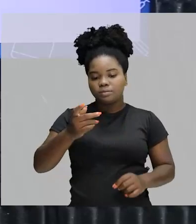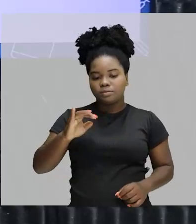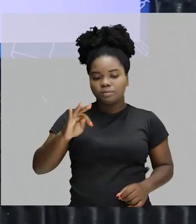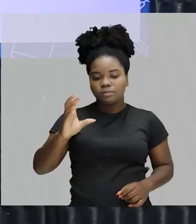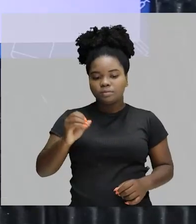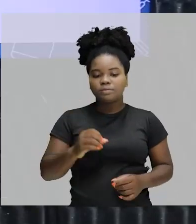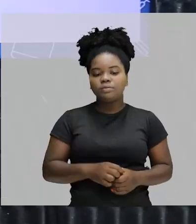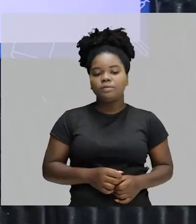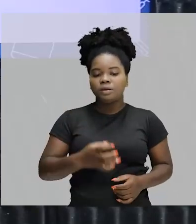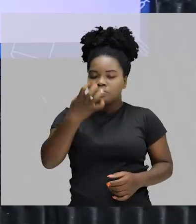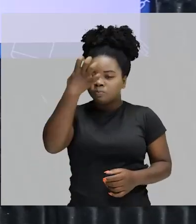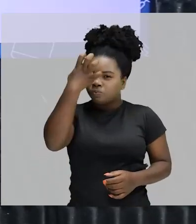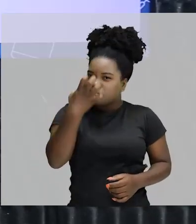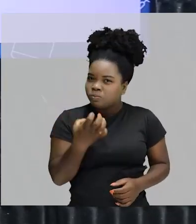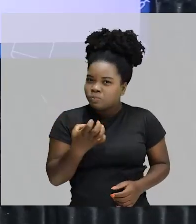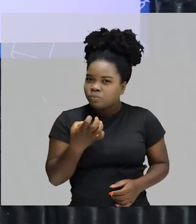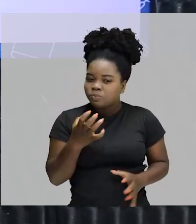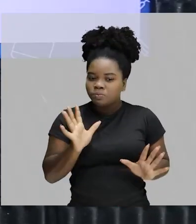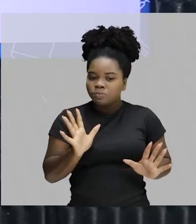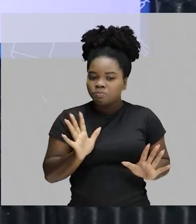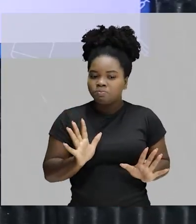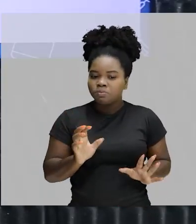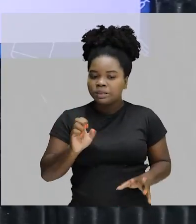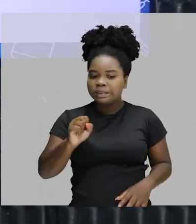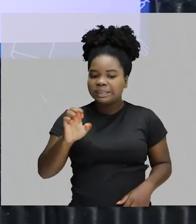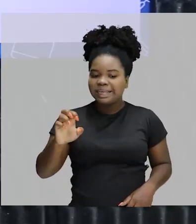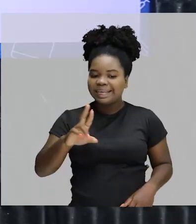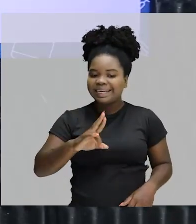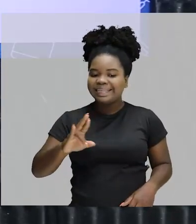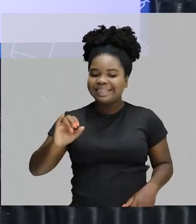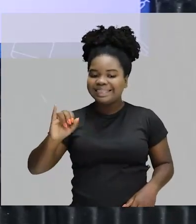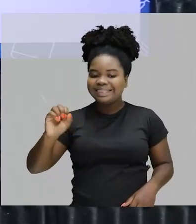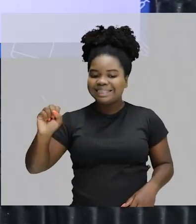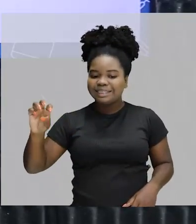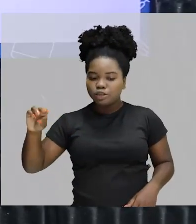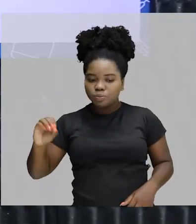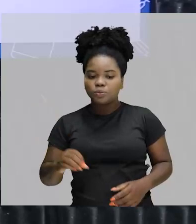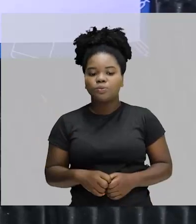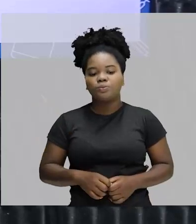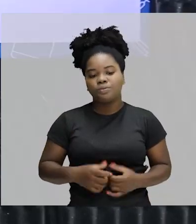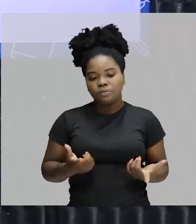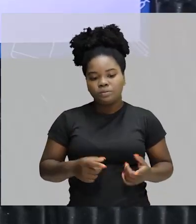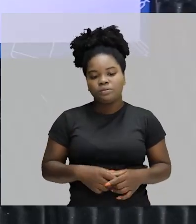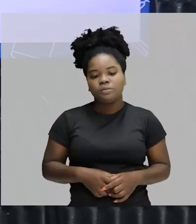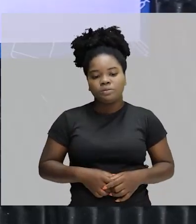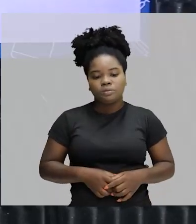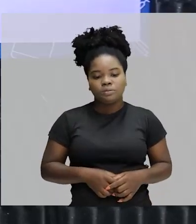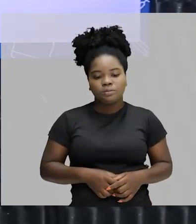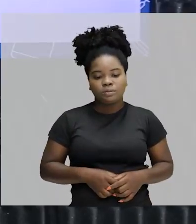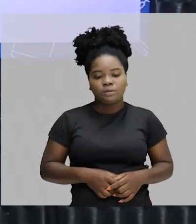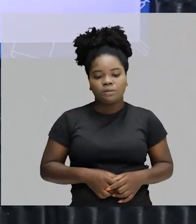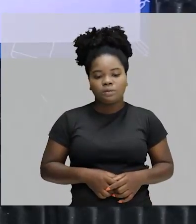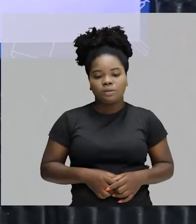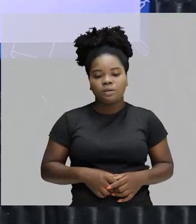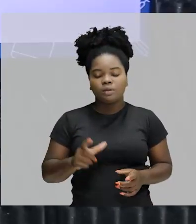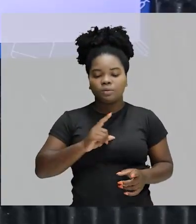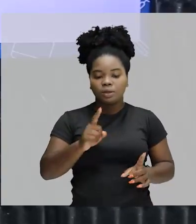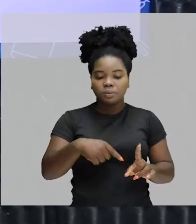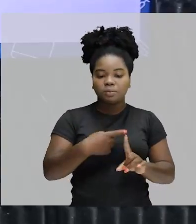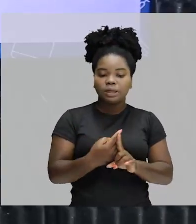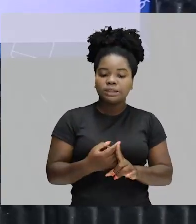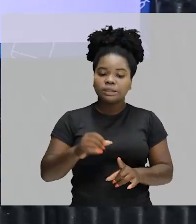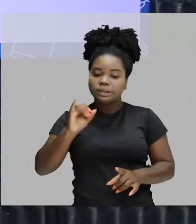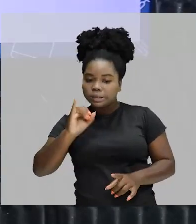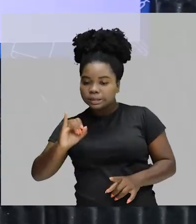né? Seríssimo, necessaríssimo, precaríssimo e cheíssimo, né? Duplicação da vogal i no